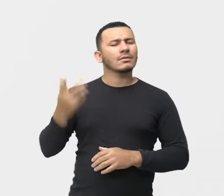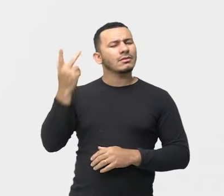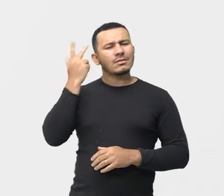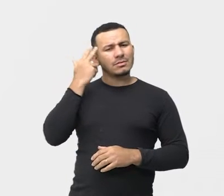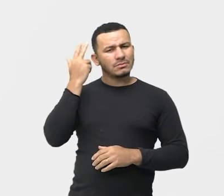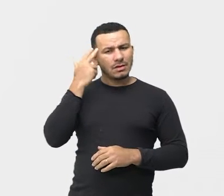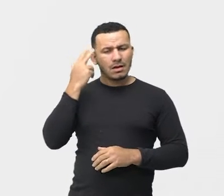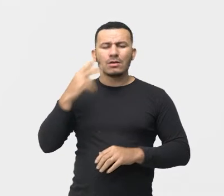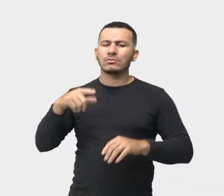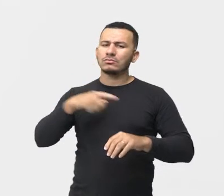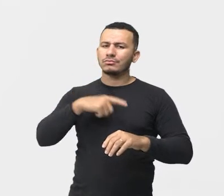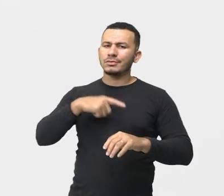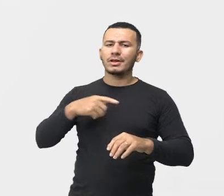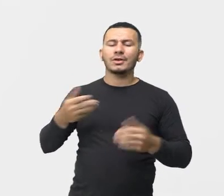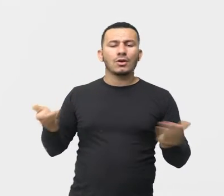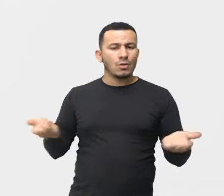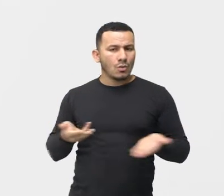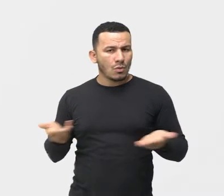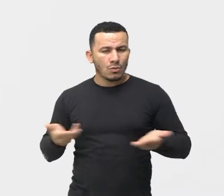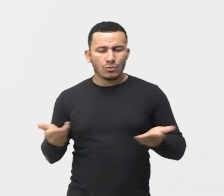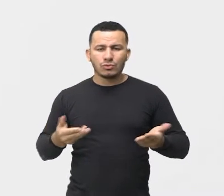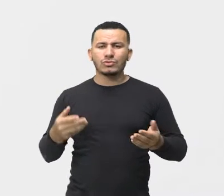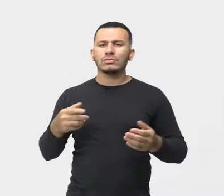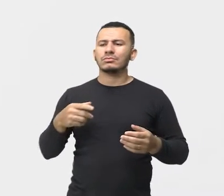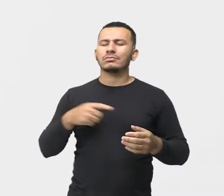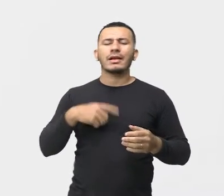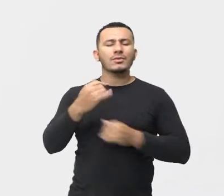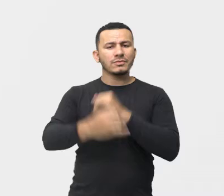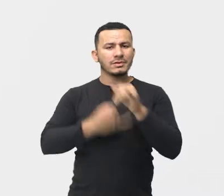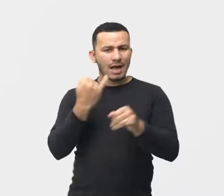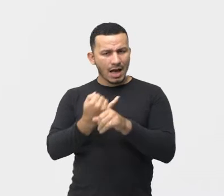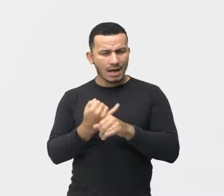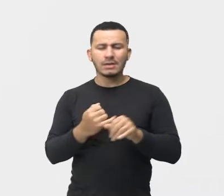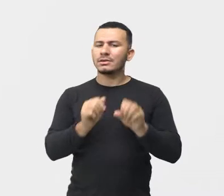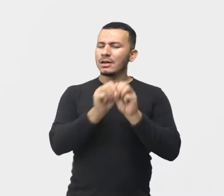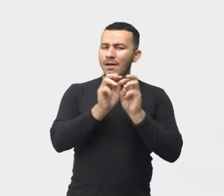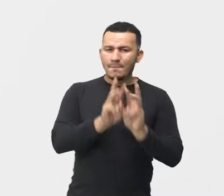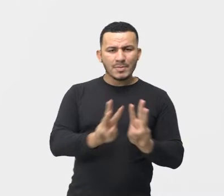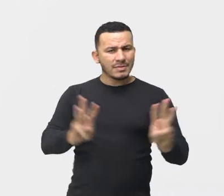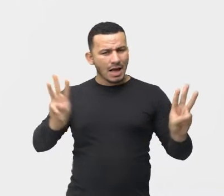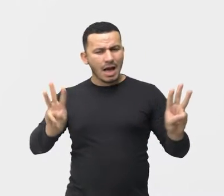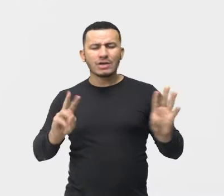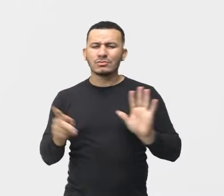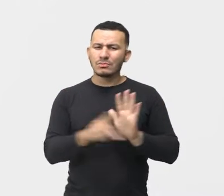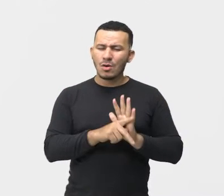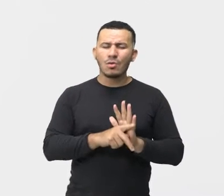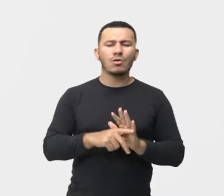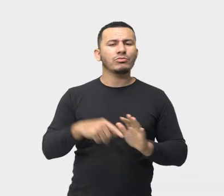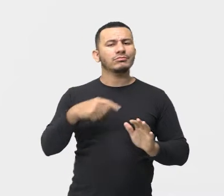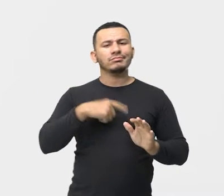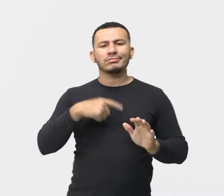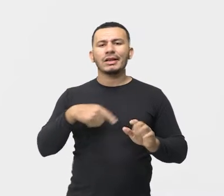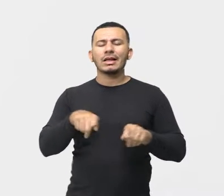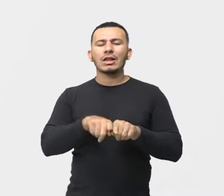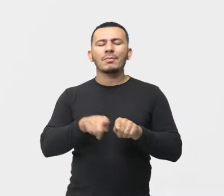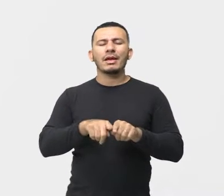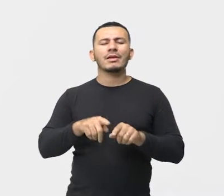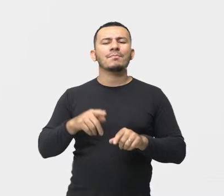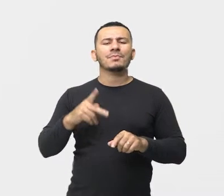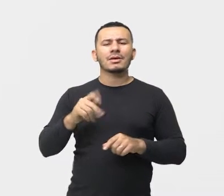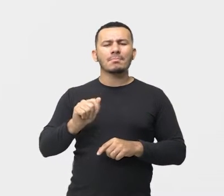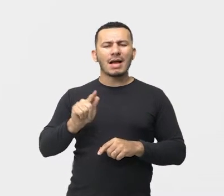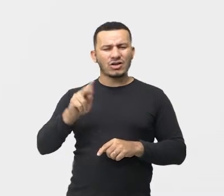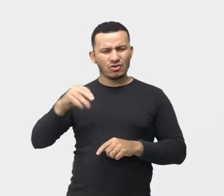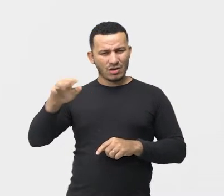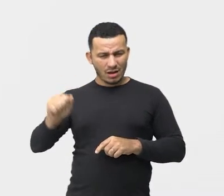comum também que, atualmente, os portais de internet, para além de terem um site próprio, uma página